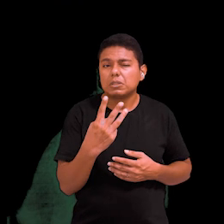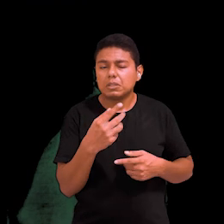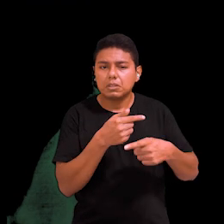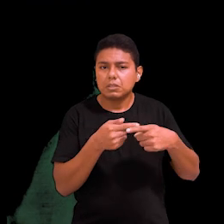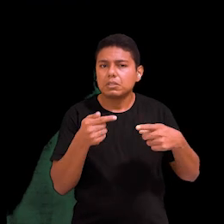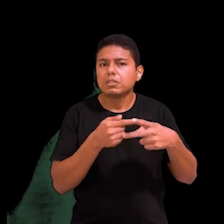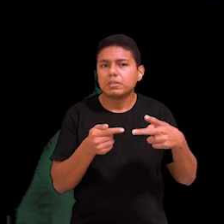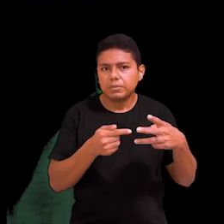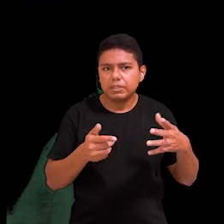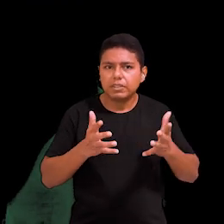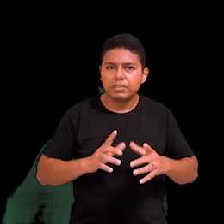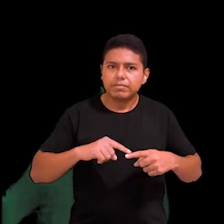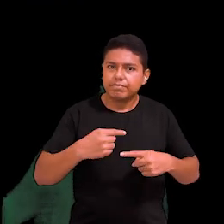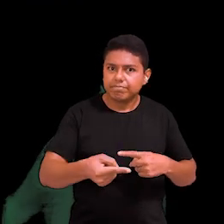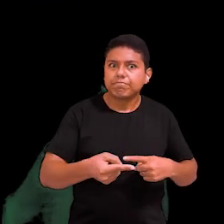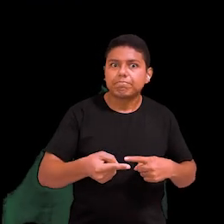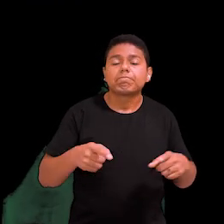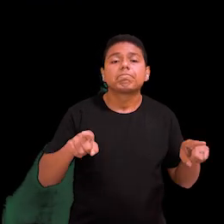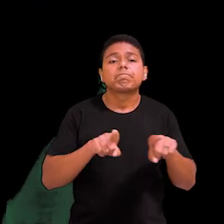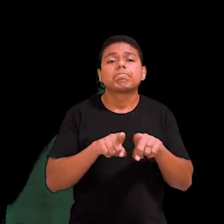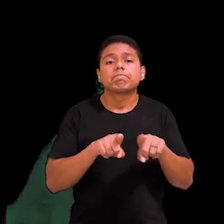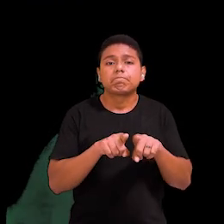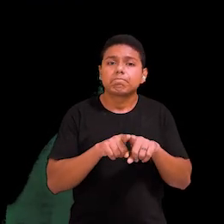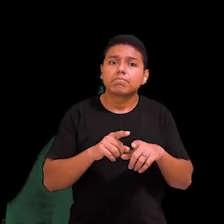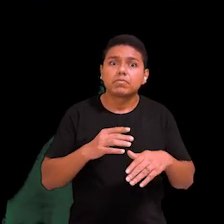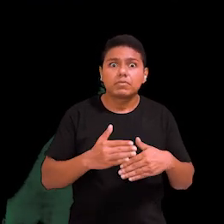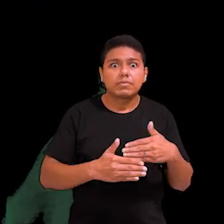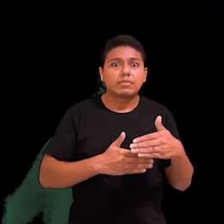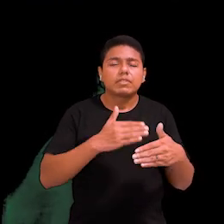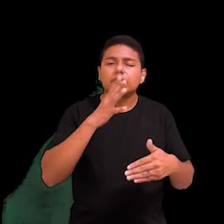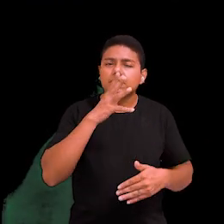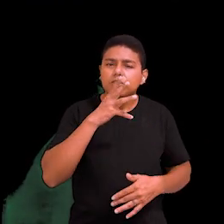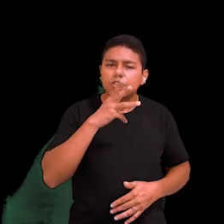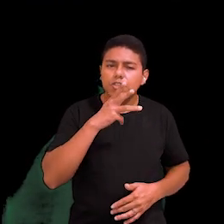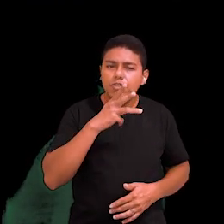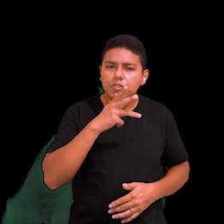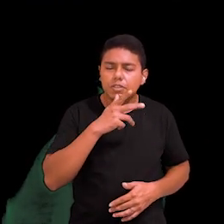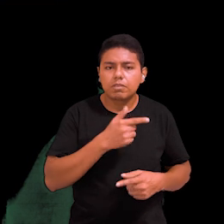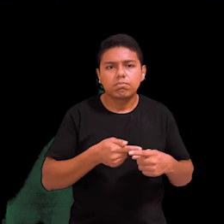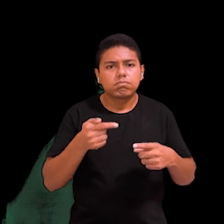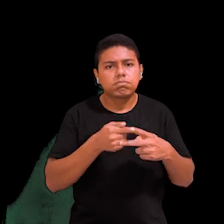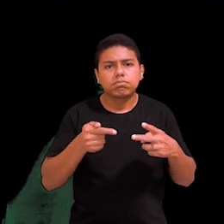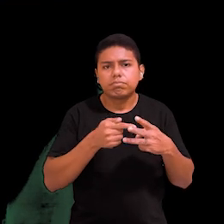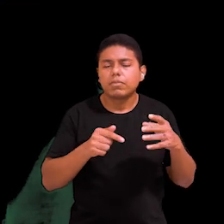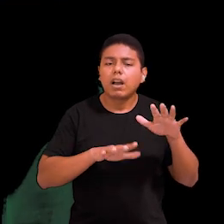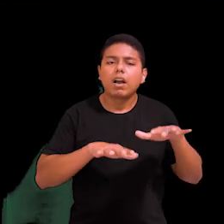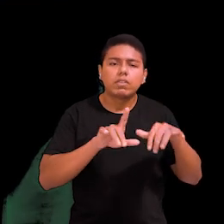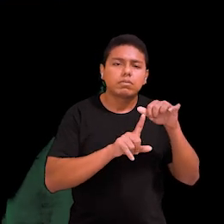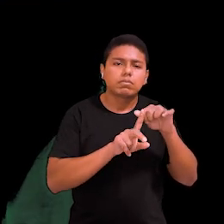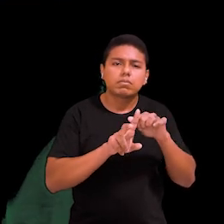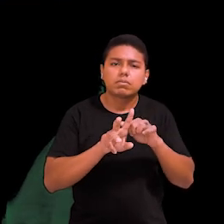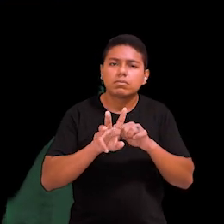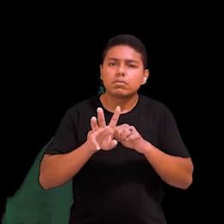manifesta entre a 2ª e 3ª semana do puerpério e ele se desenvolve